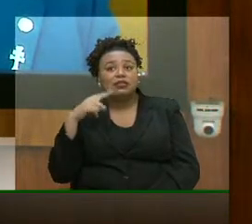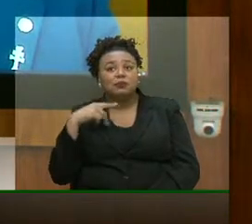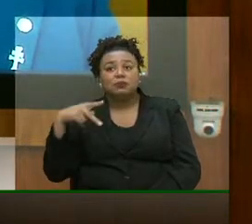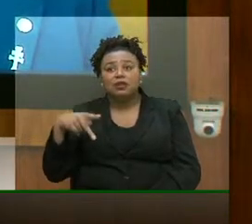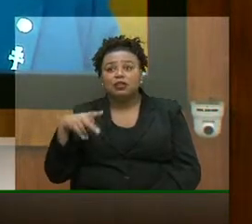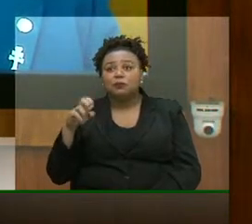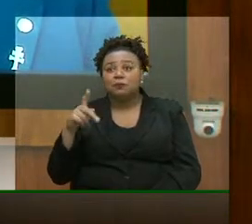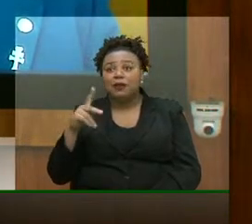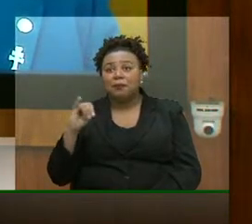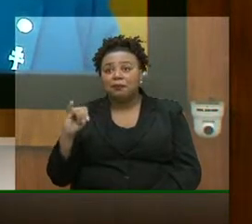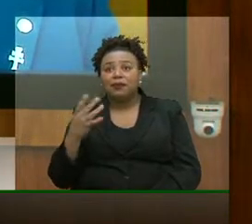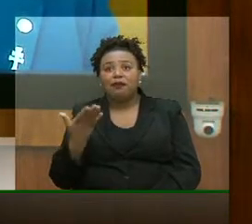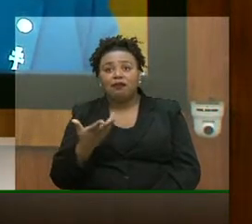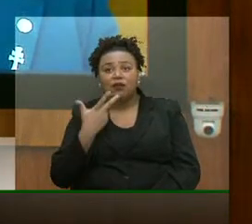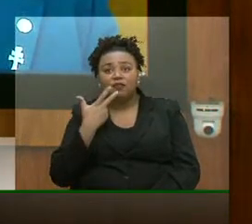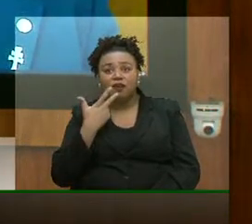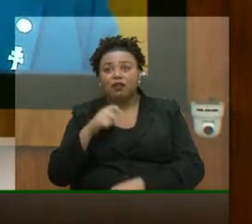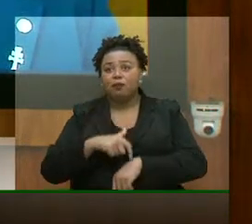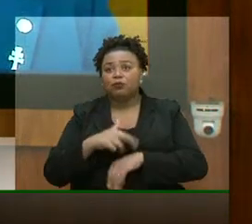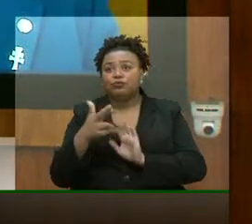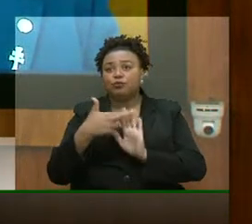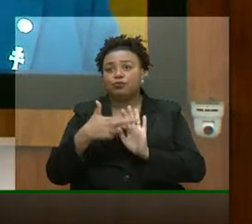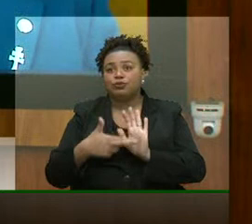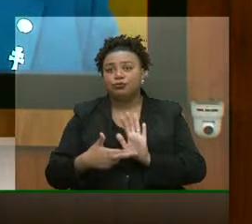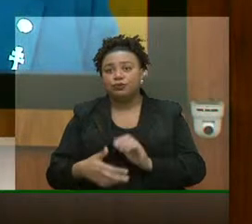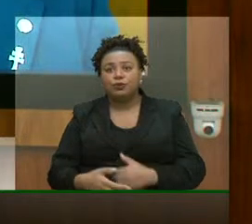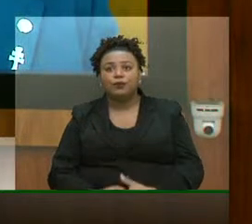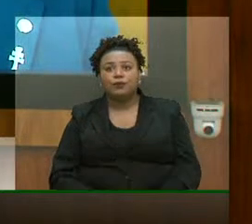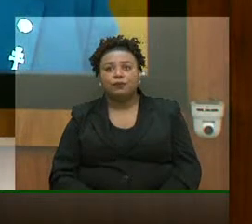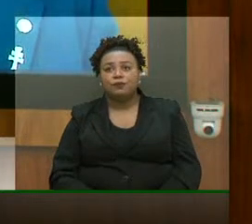Pepe Vargas, com a palavra pelo tempo regimental.